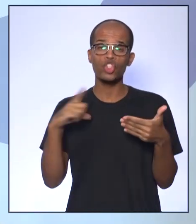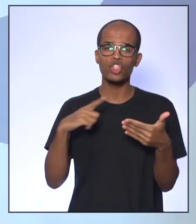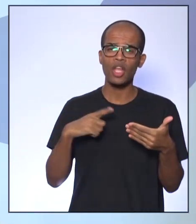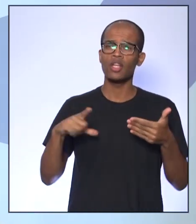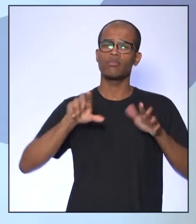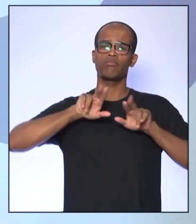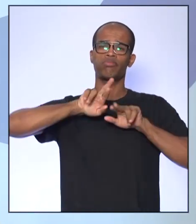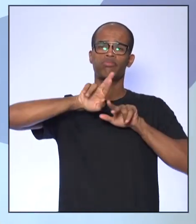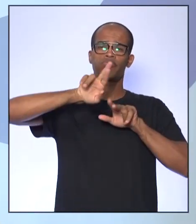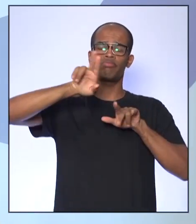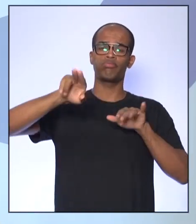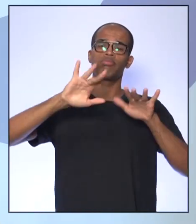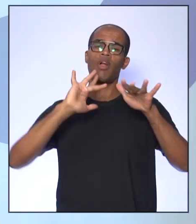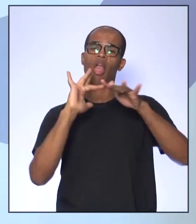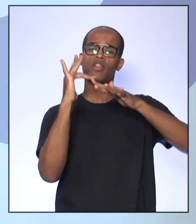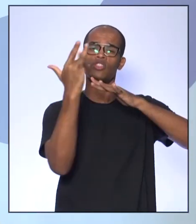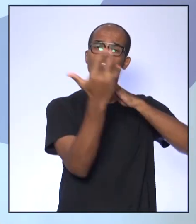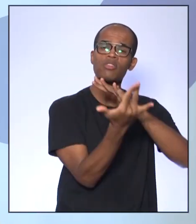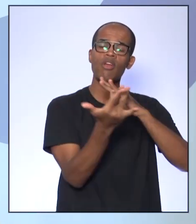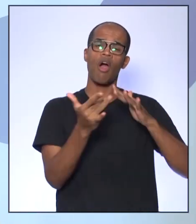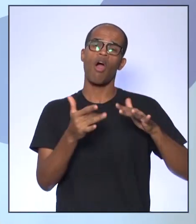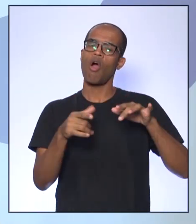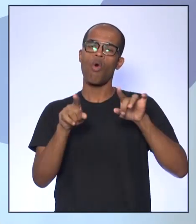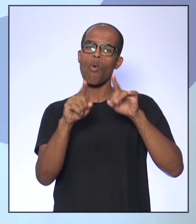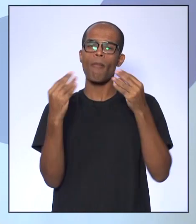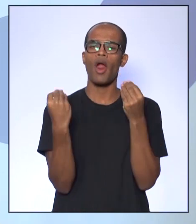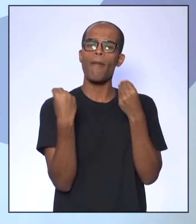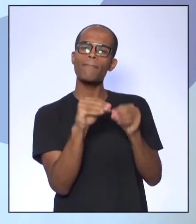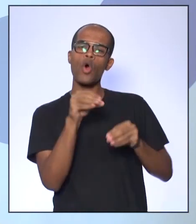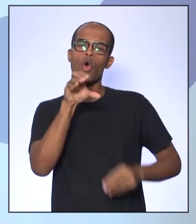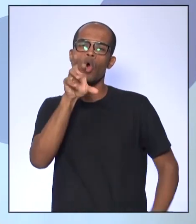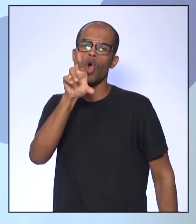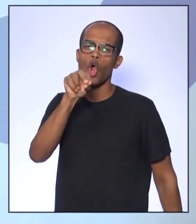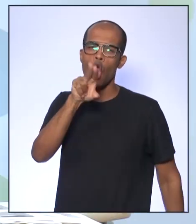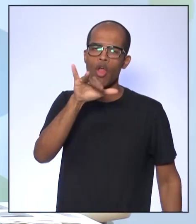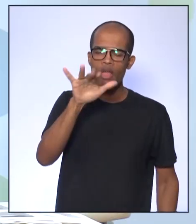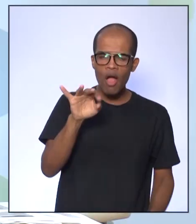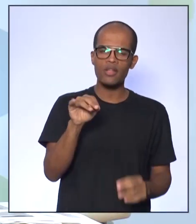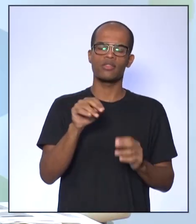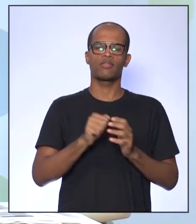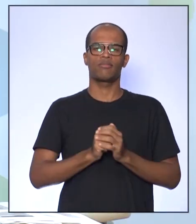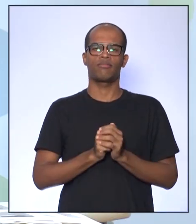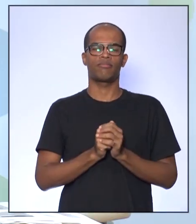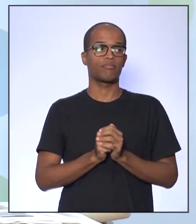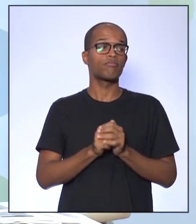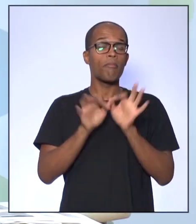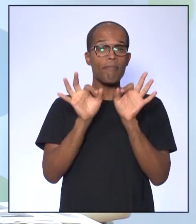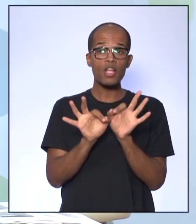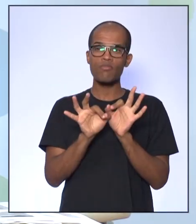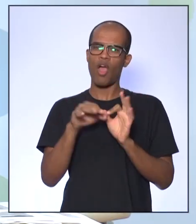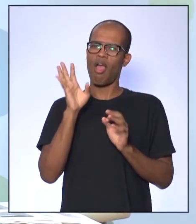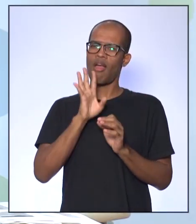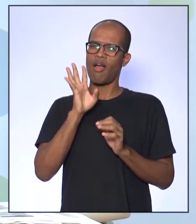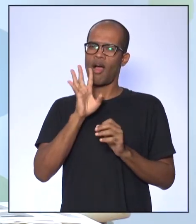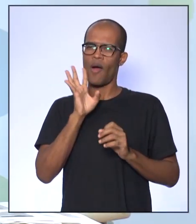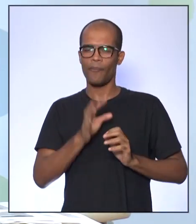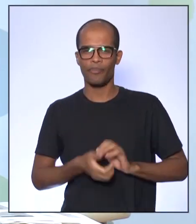meios pelas redes sociais, né? Também para expor suas crônicas. Exato, uma coisa muito legal. Olha